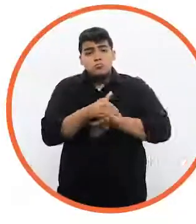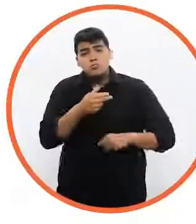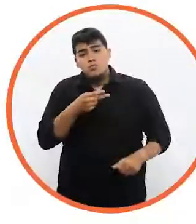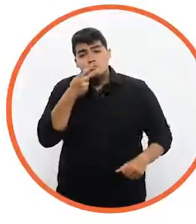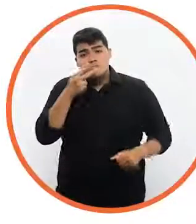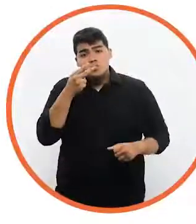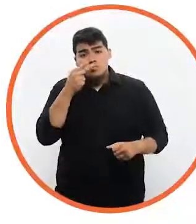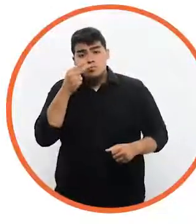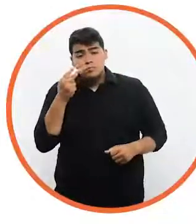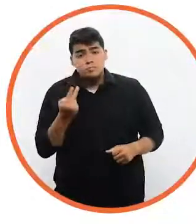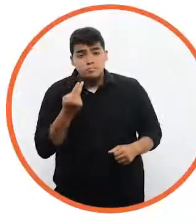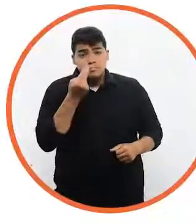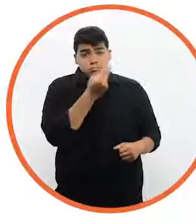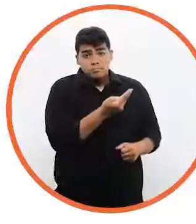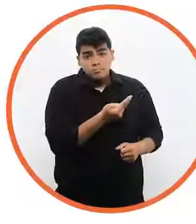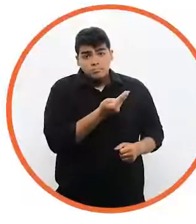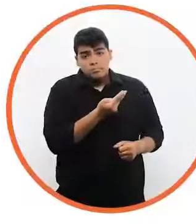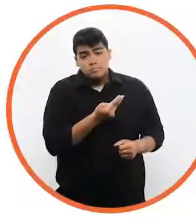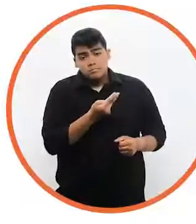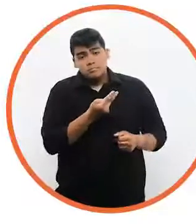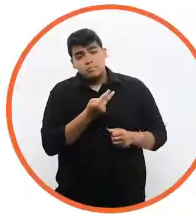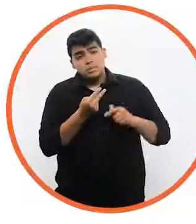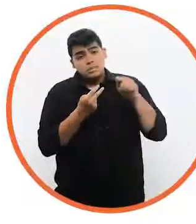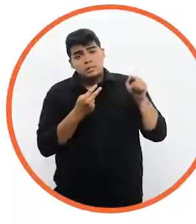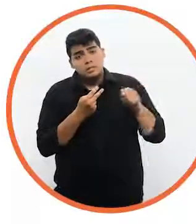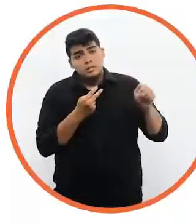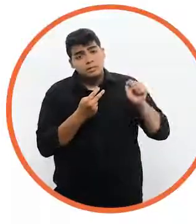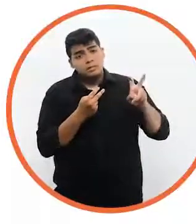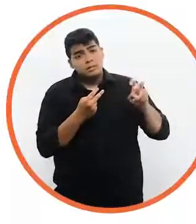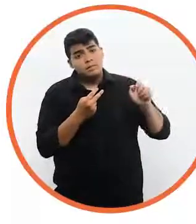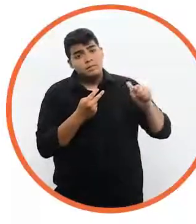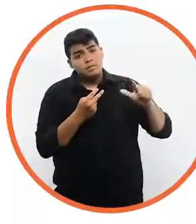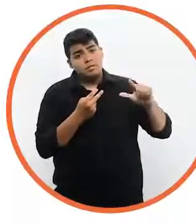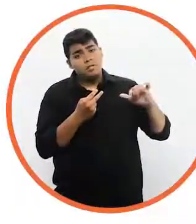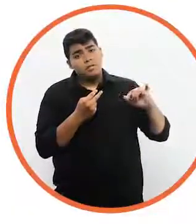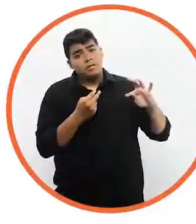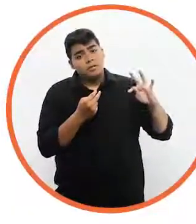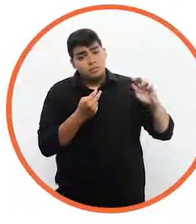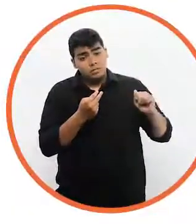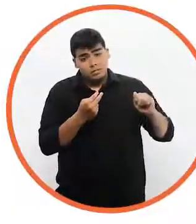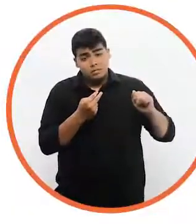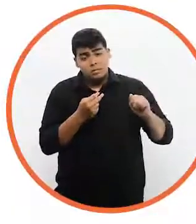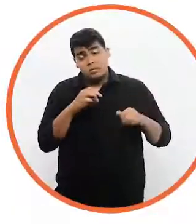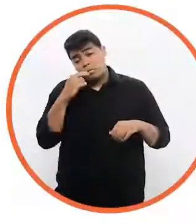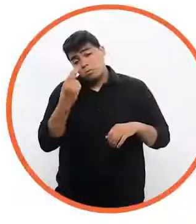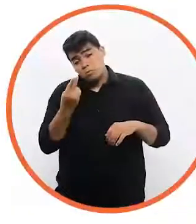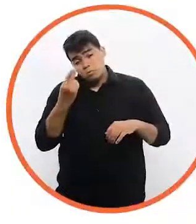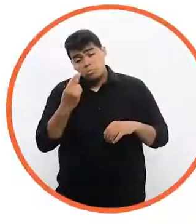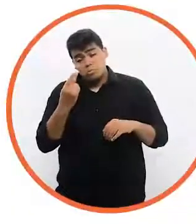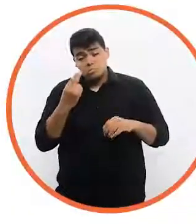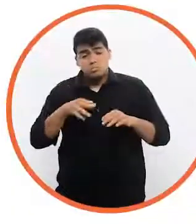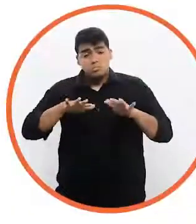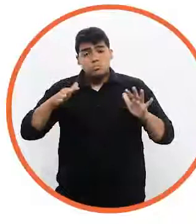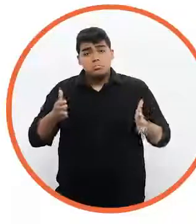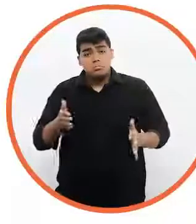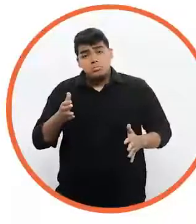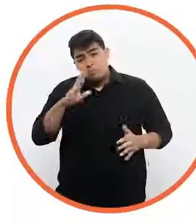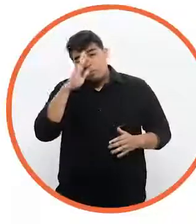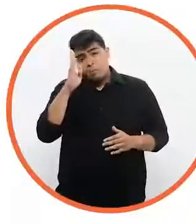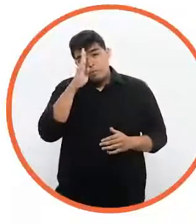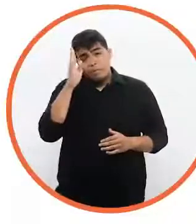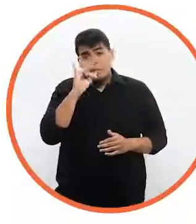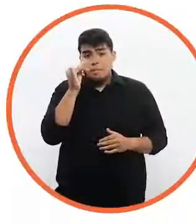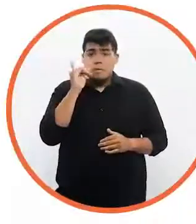praça fumando um charuto, Norm oferece um trago do seu cigarro a Zabalita, Norm estava em uma mesa de